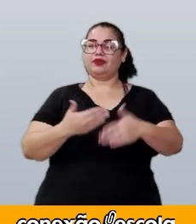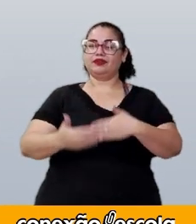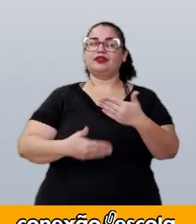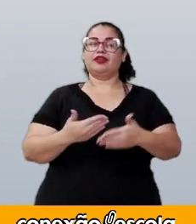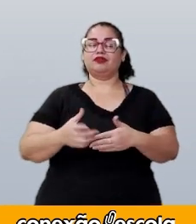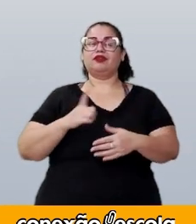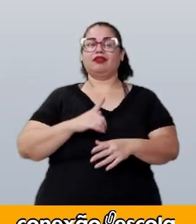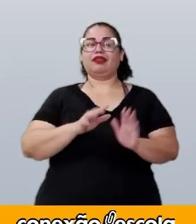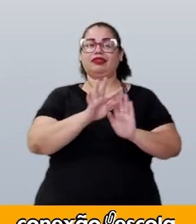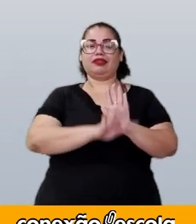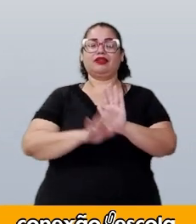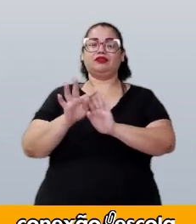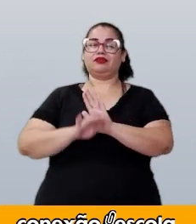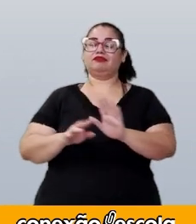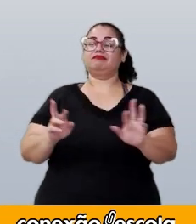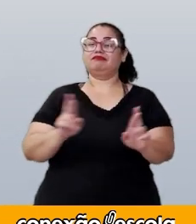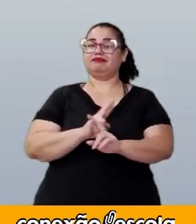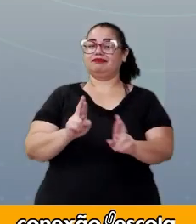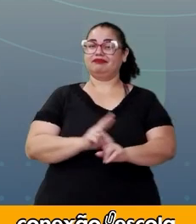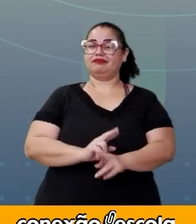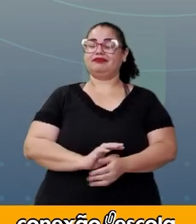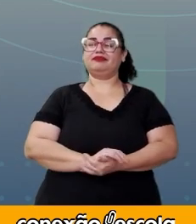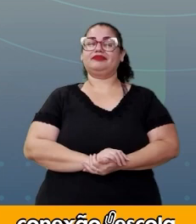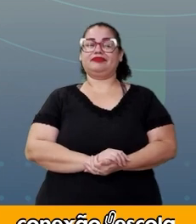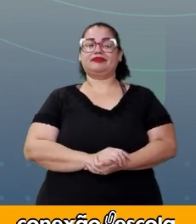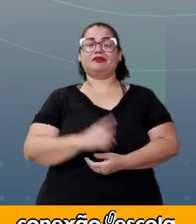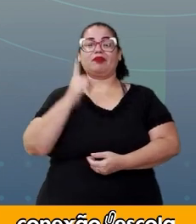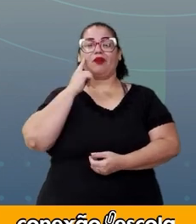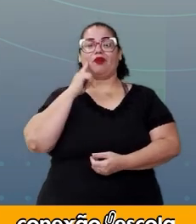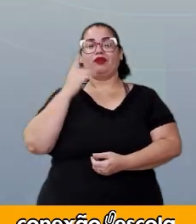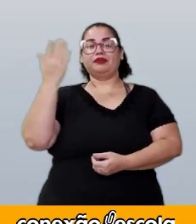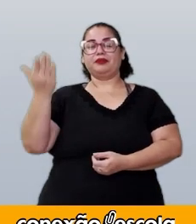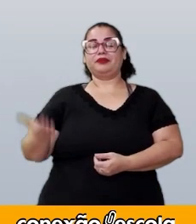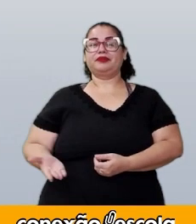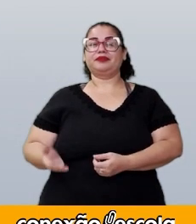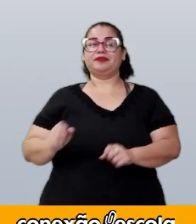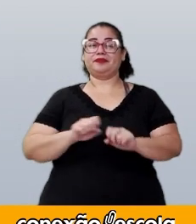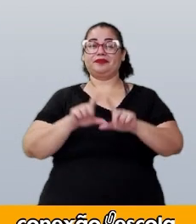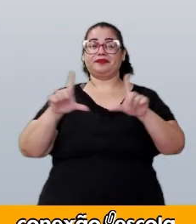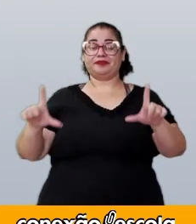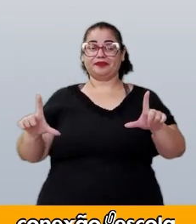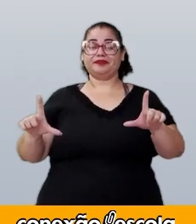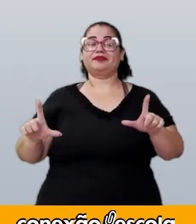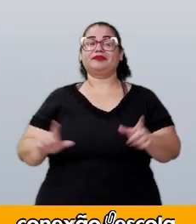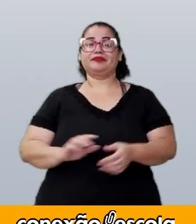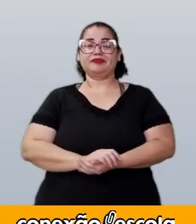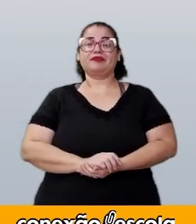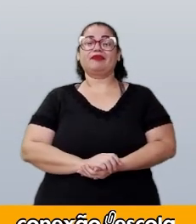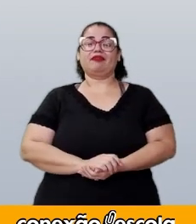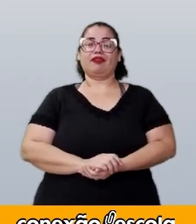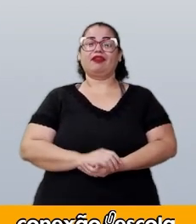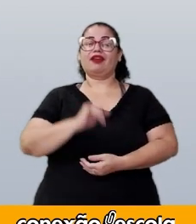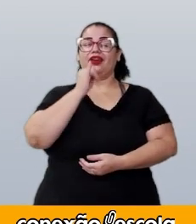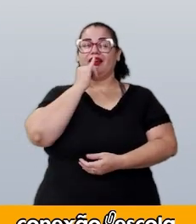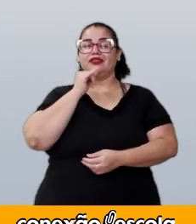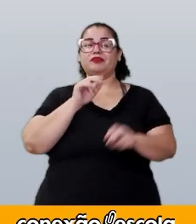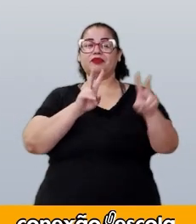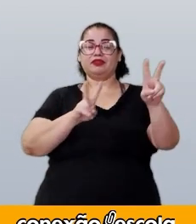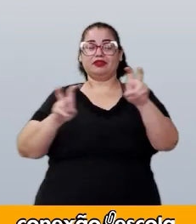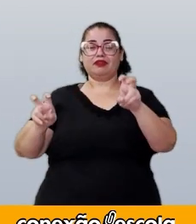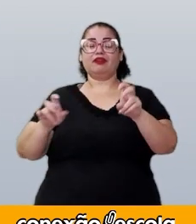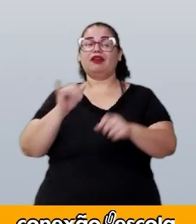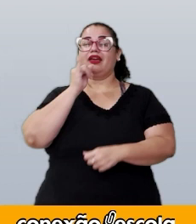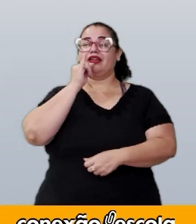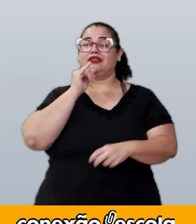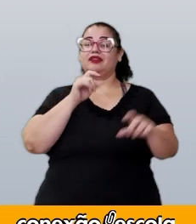de intertextualidade. Veja só no próximo slide aqui um exemplo de citação e um exemplo